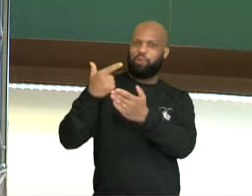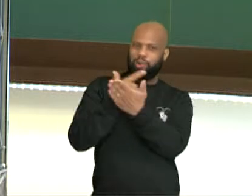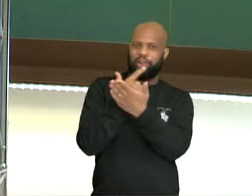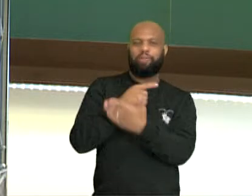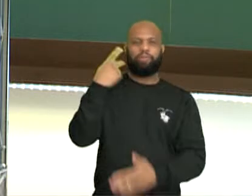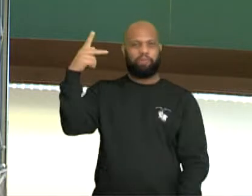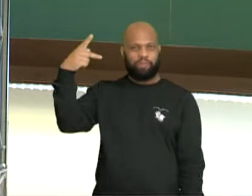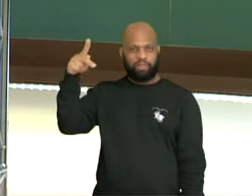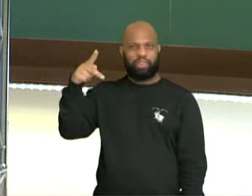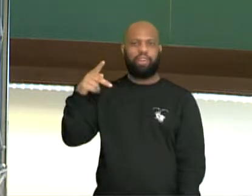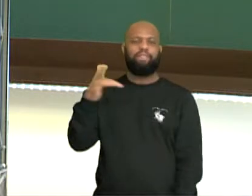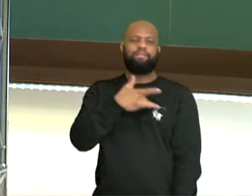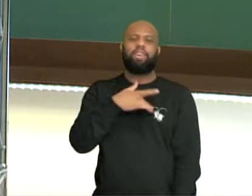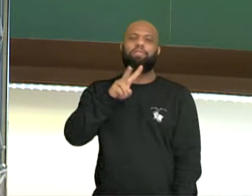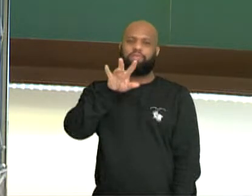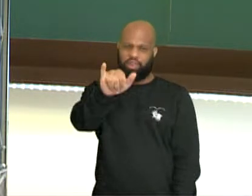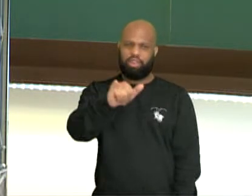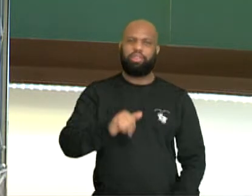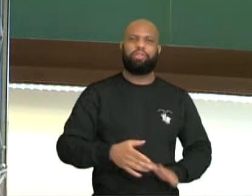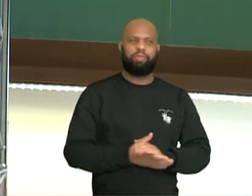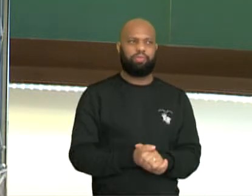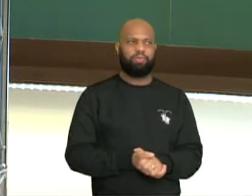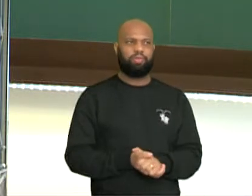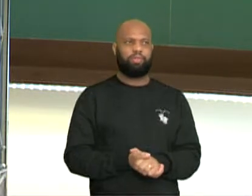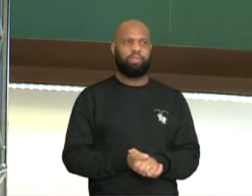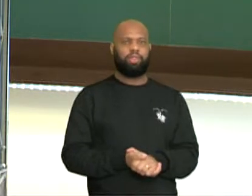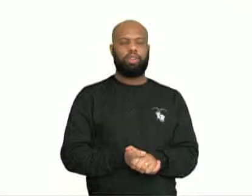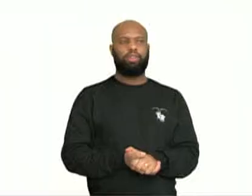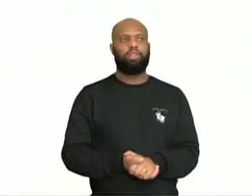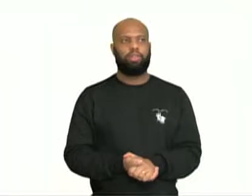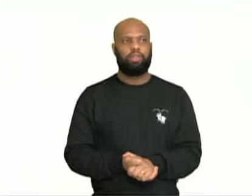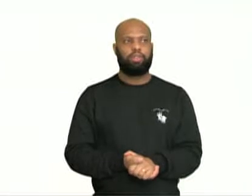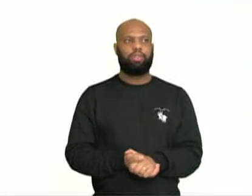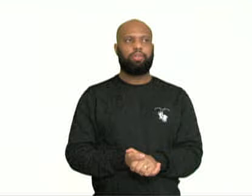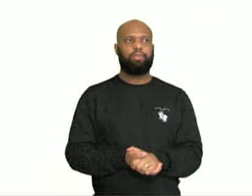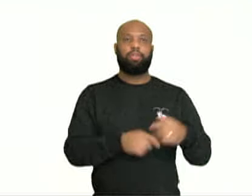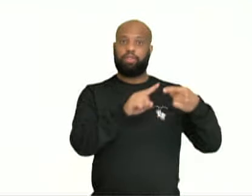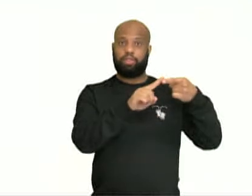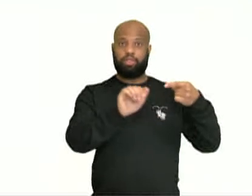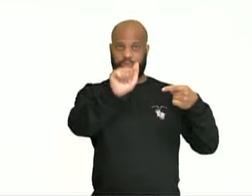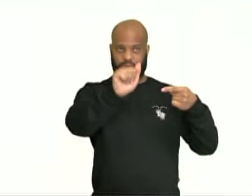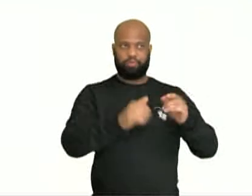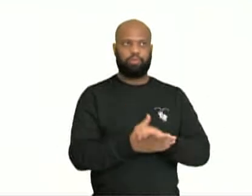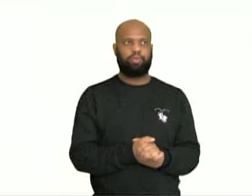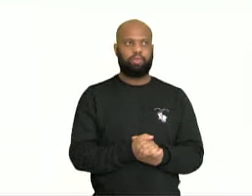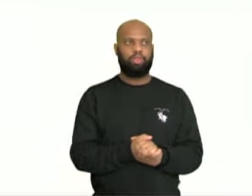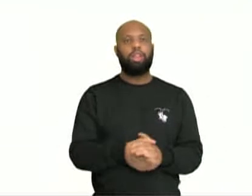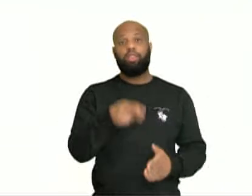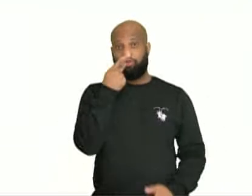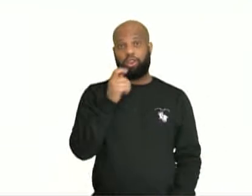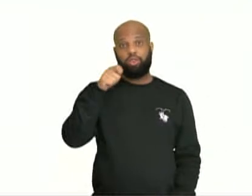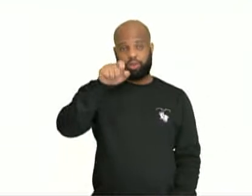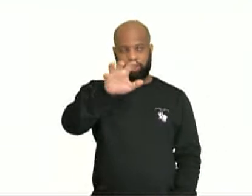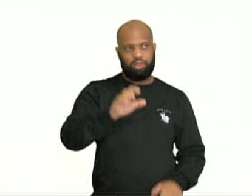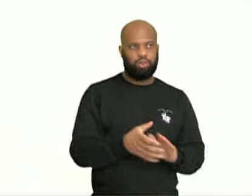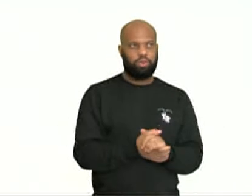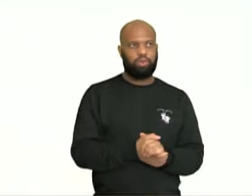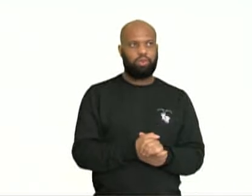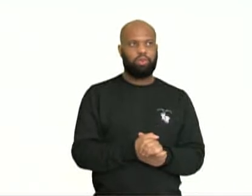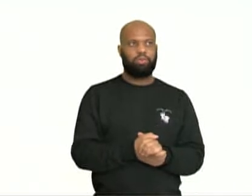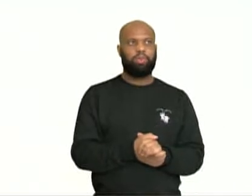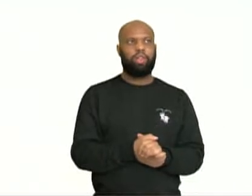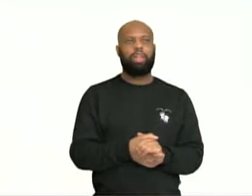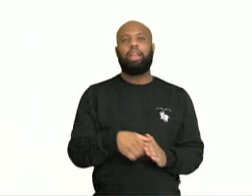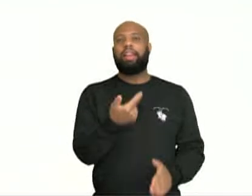de Ariano Suassuna. É apaixonante a linguagem utilizada. Na letra A, justamente estamos falando disso. Eu